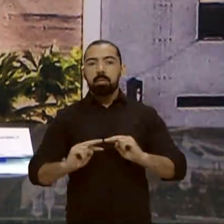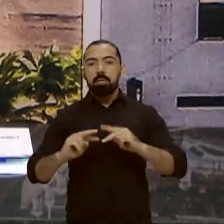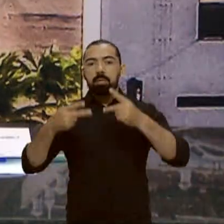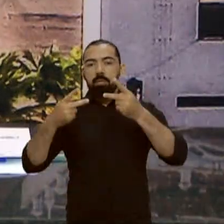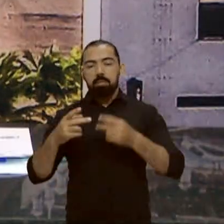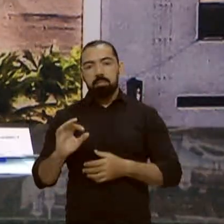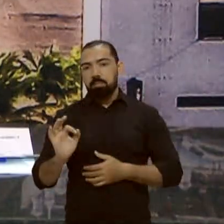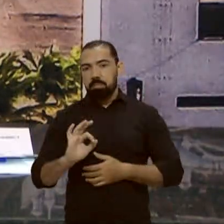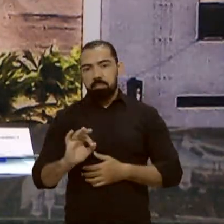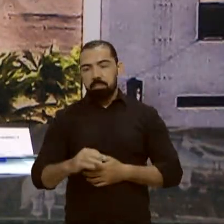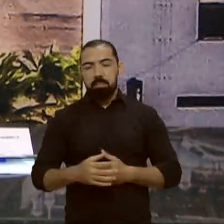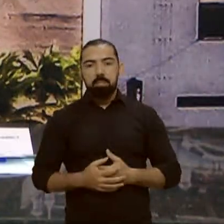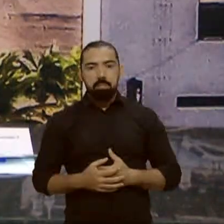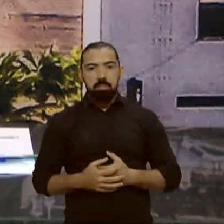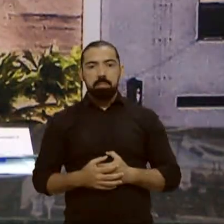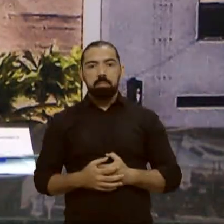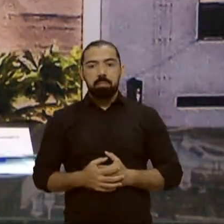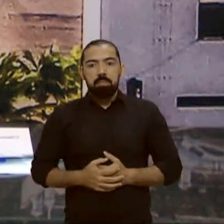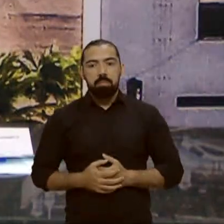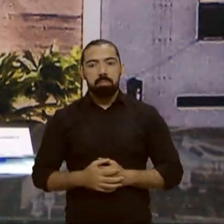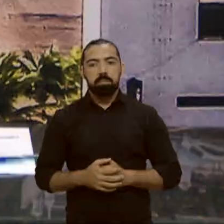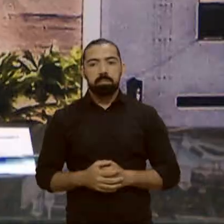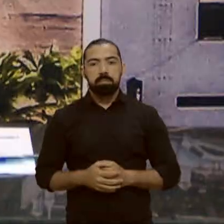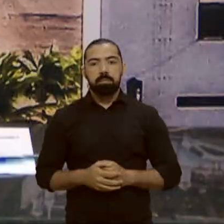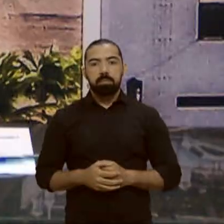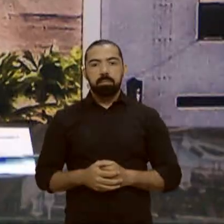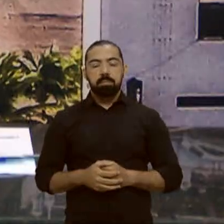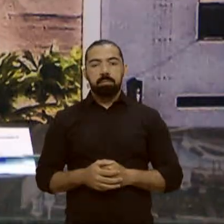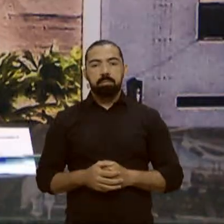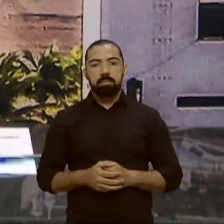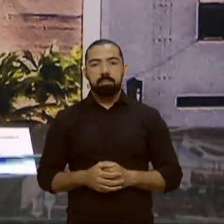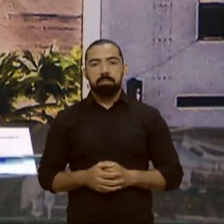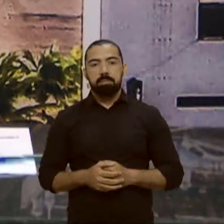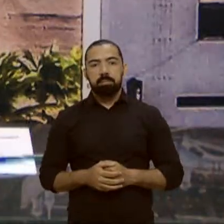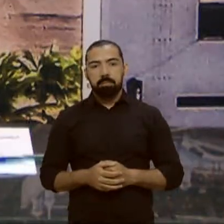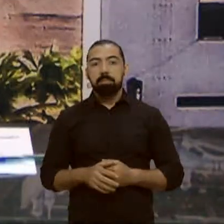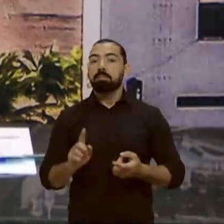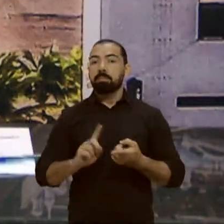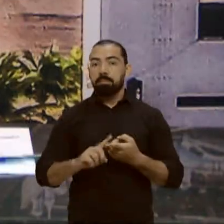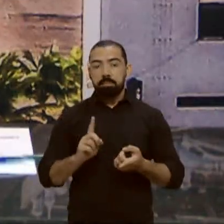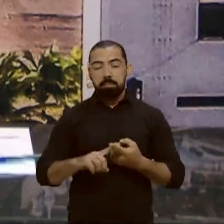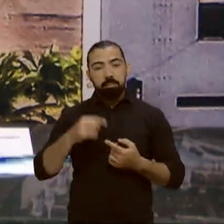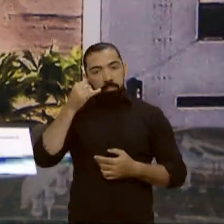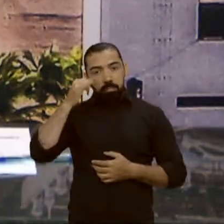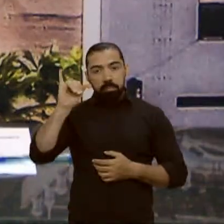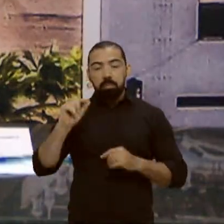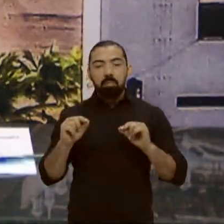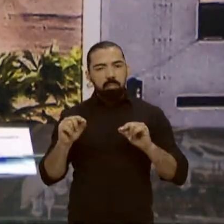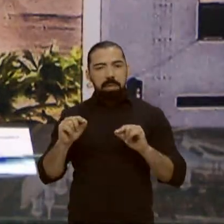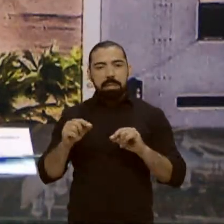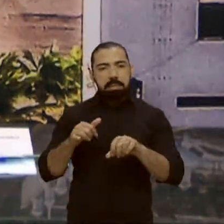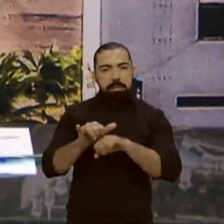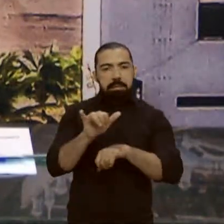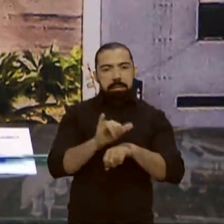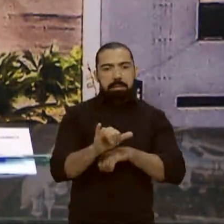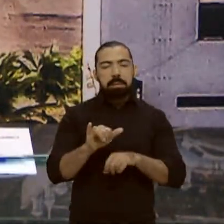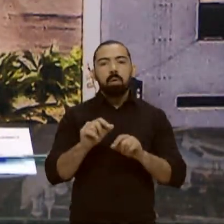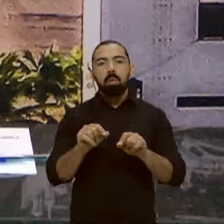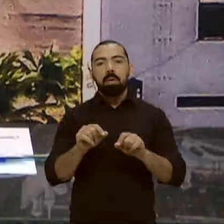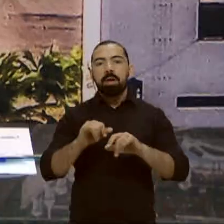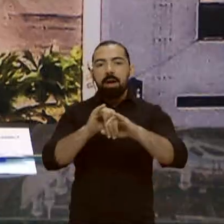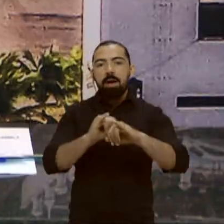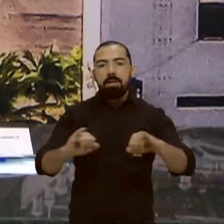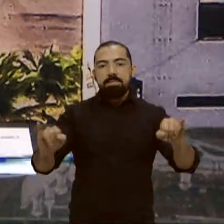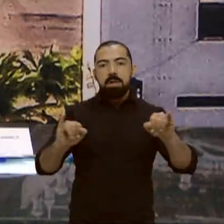repentinos antes ou durante a promoção, sem práticas de ilusão, sem propaganda